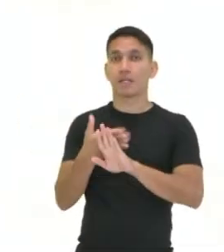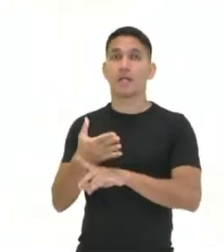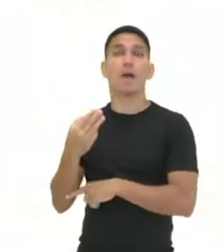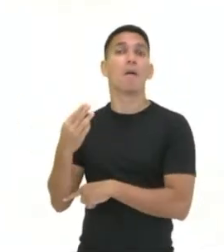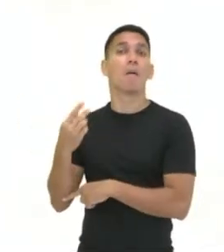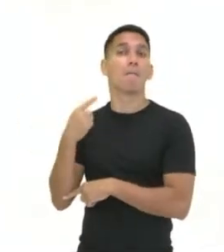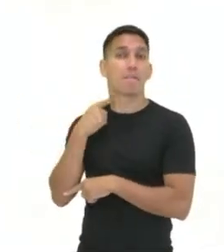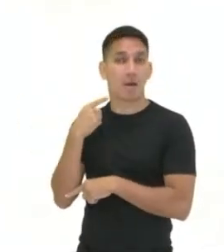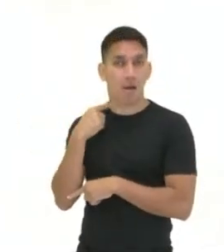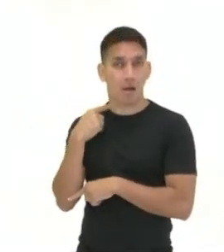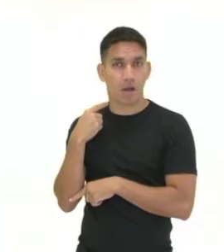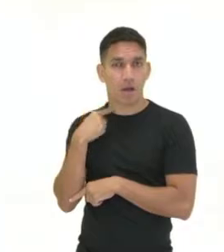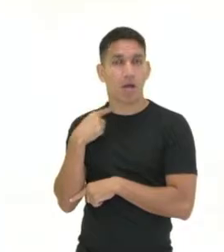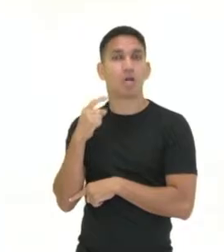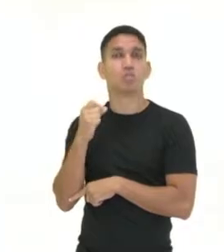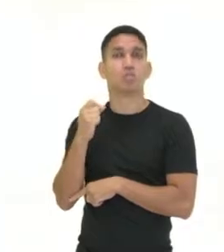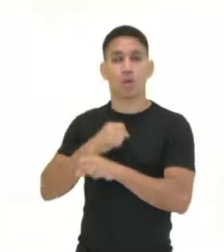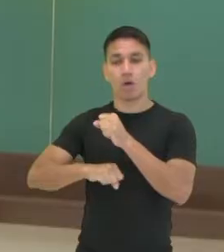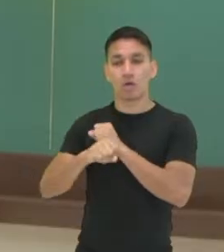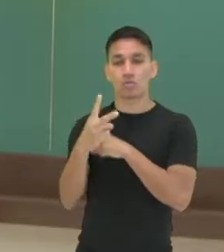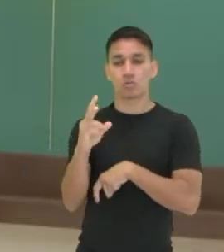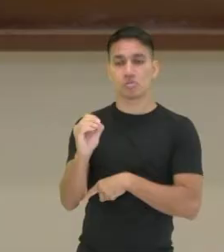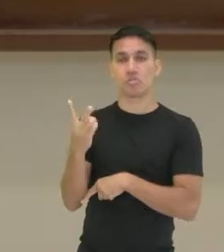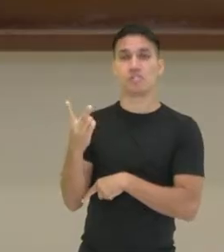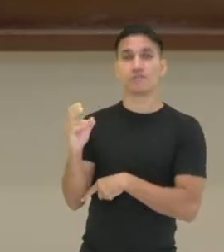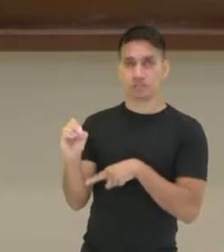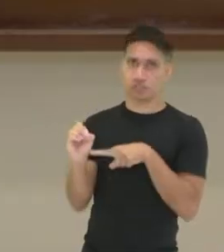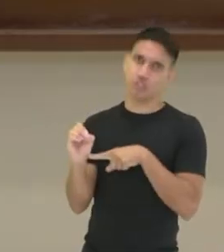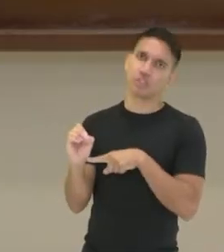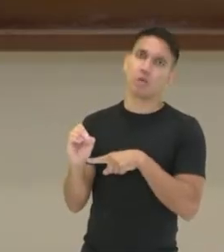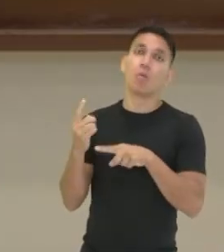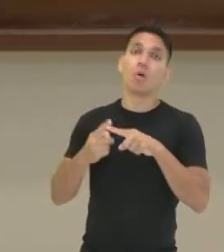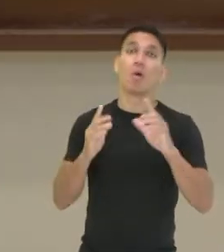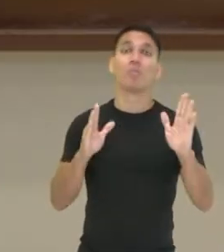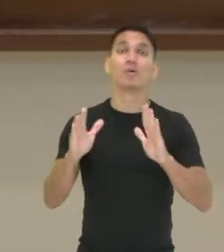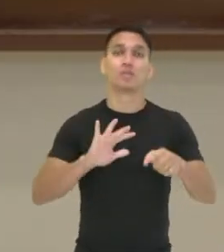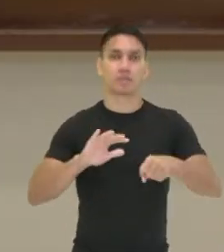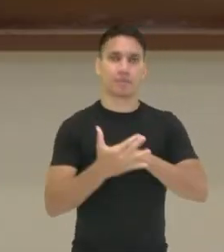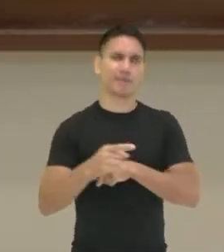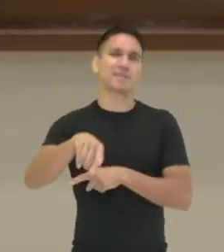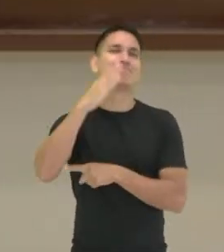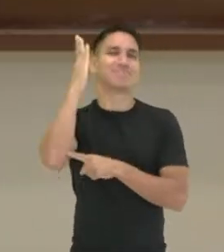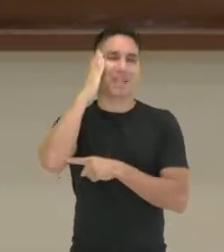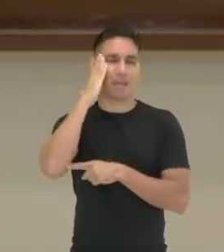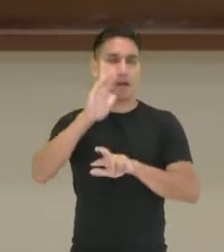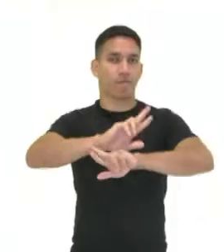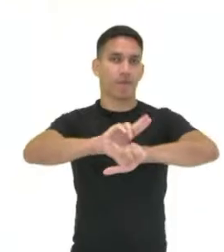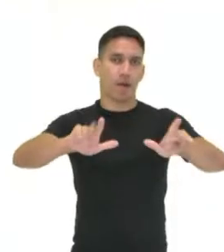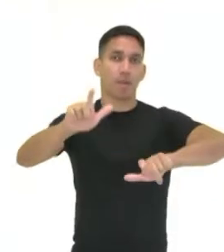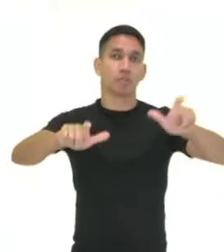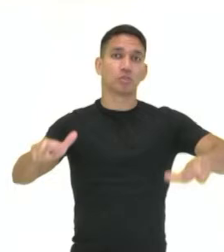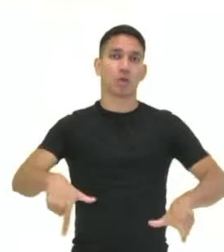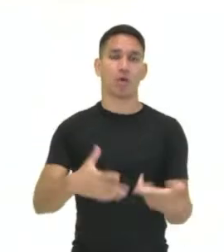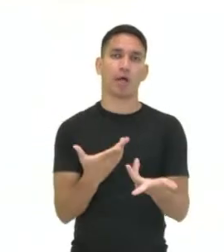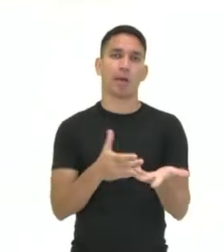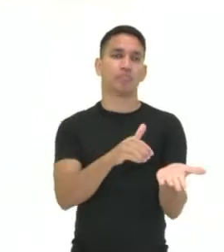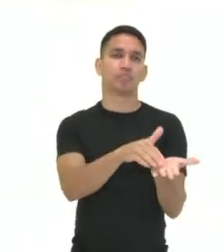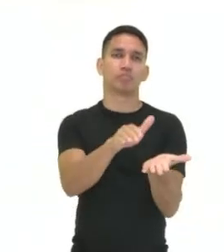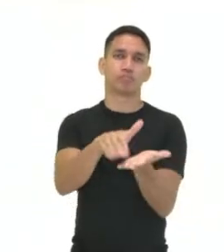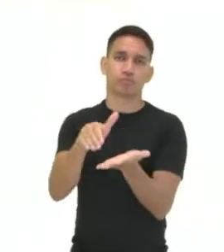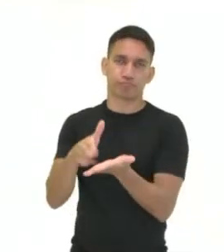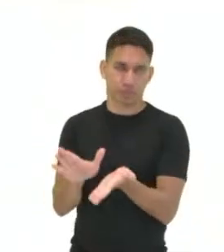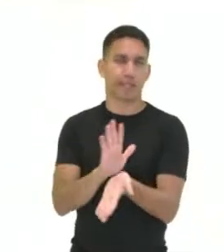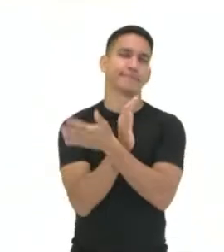o início da pandemia. Então, vocês sabem que muitas pessoas perderam o emprego, então é por isso que esses indicadores mostram para a